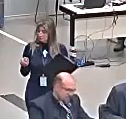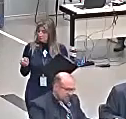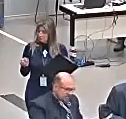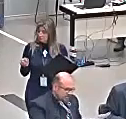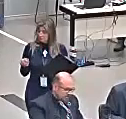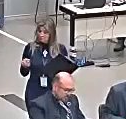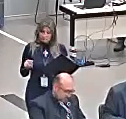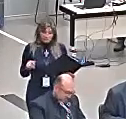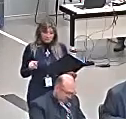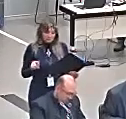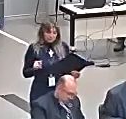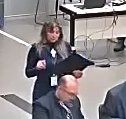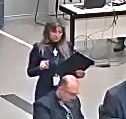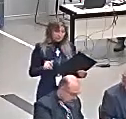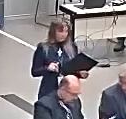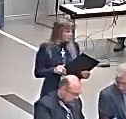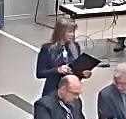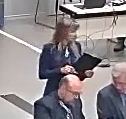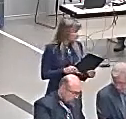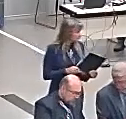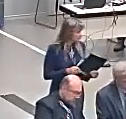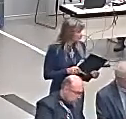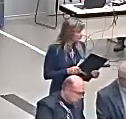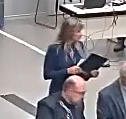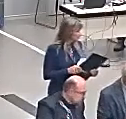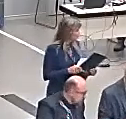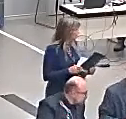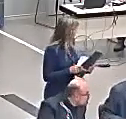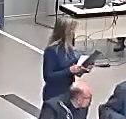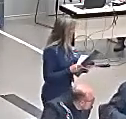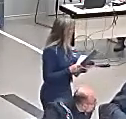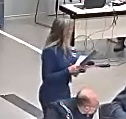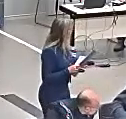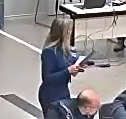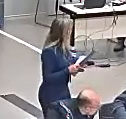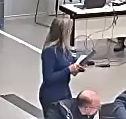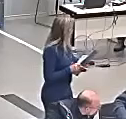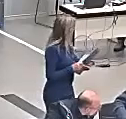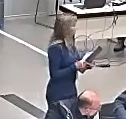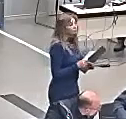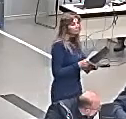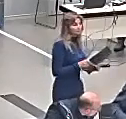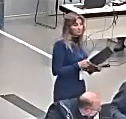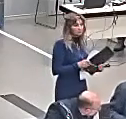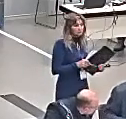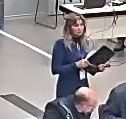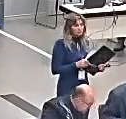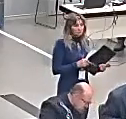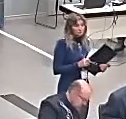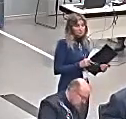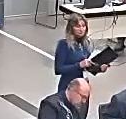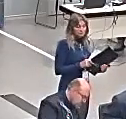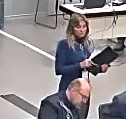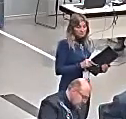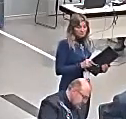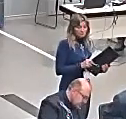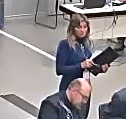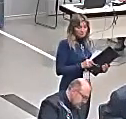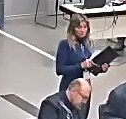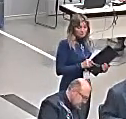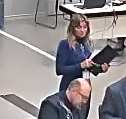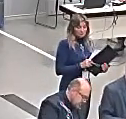então eu gostaria de falar agora com vocês essa brincadeira vocês vão ver o que que vai